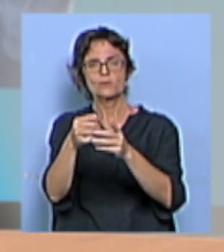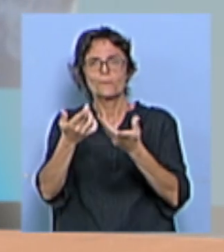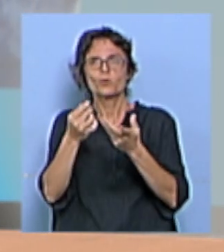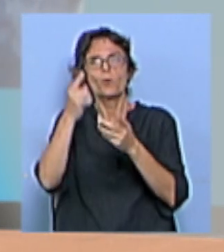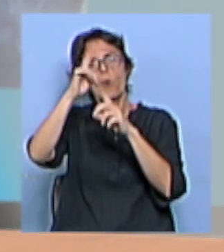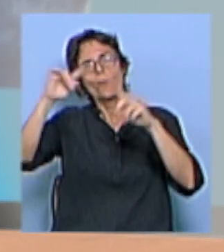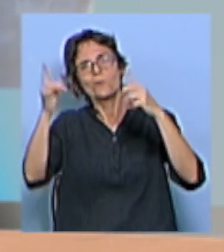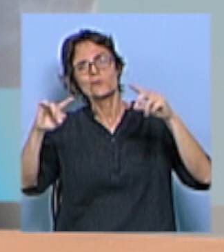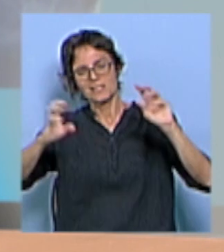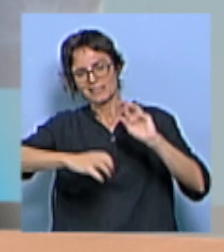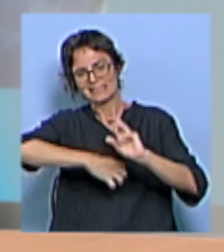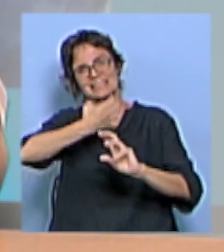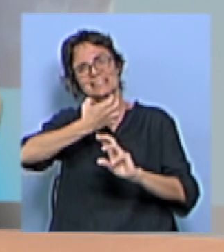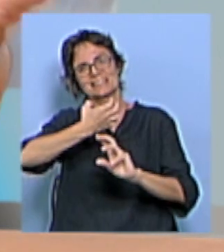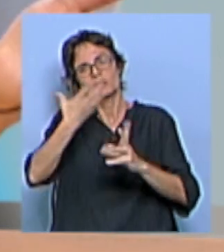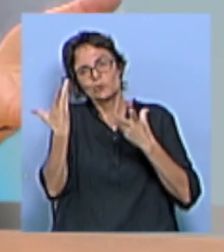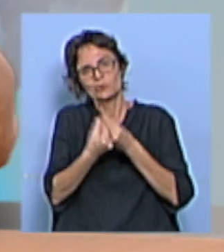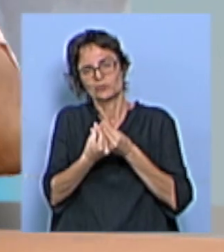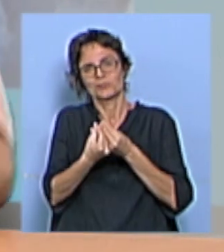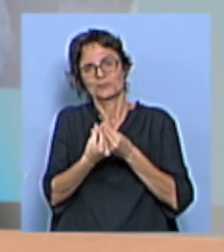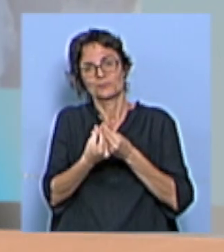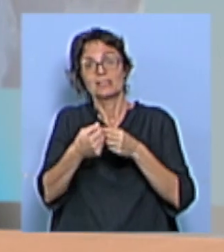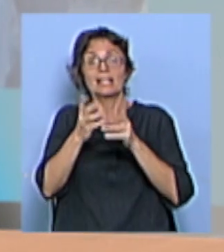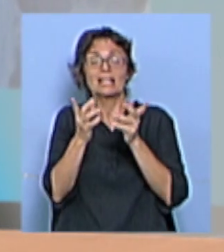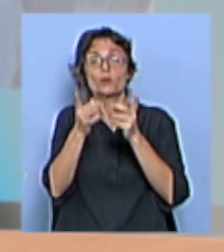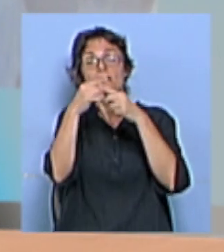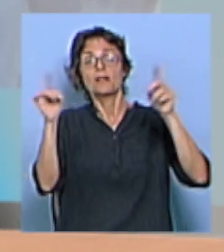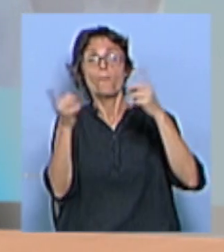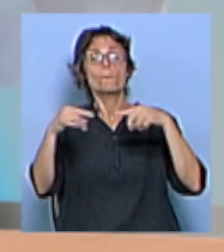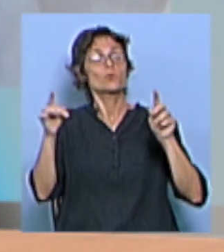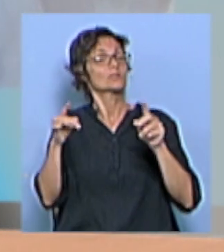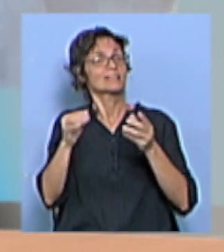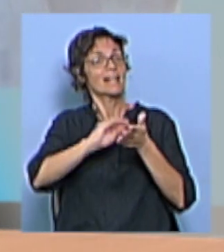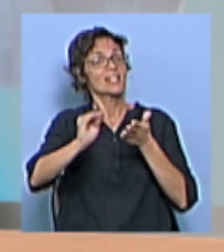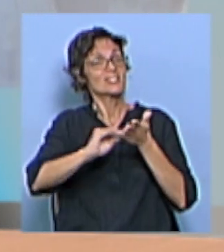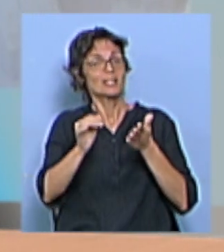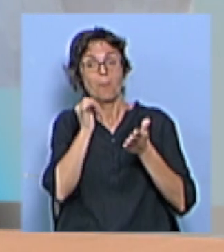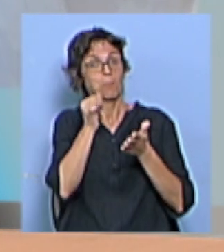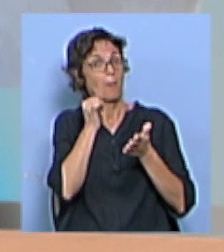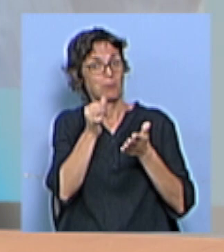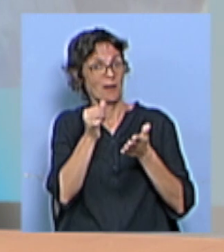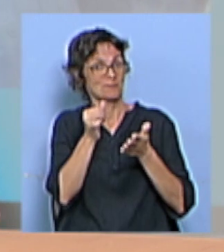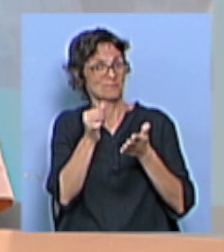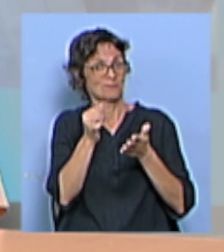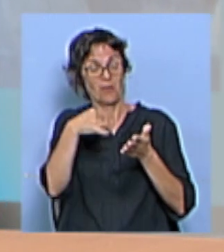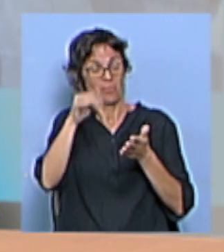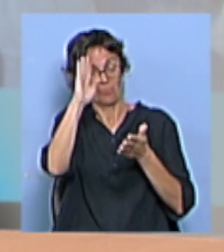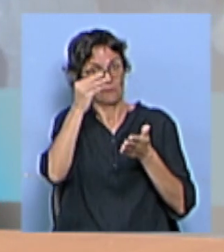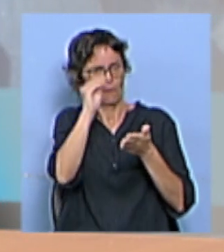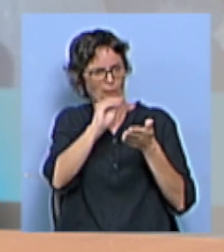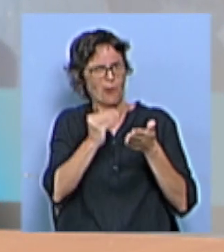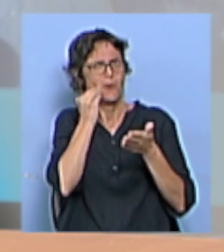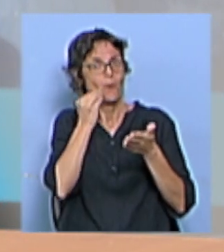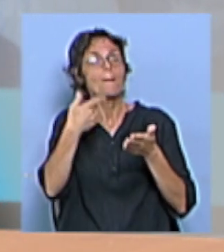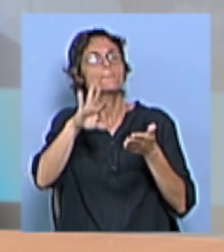essa sinfonia de sentido nós não a temos feita, nem possivelmente a sabemos compor, mas não devemos